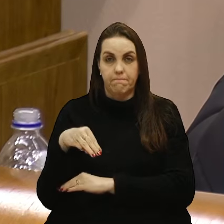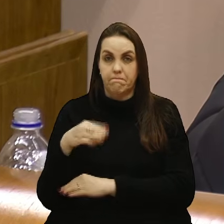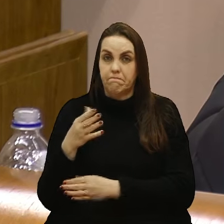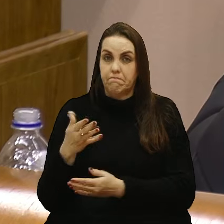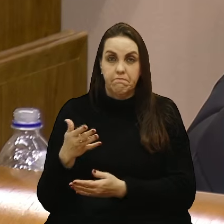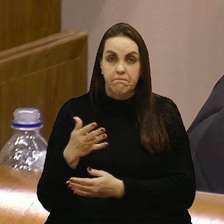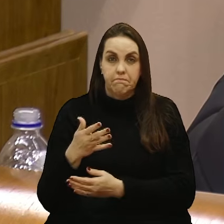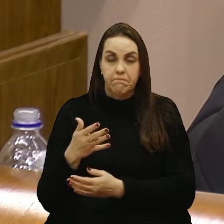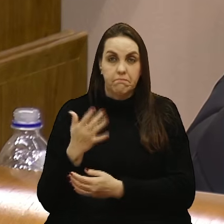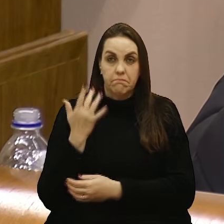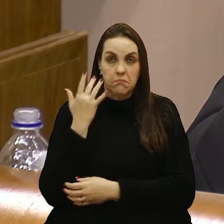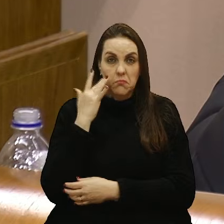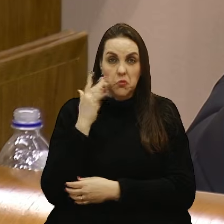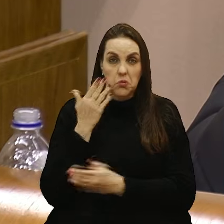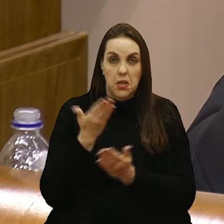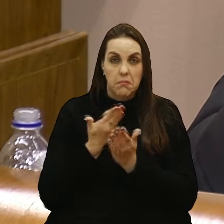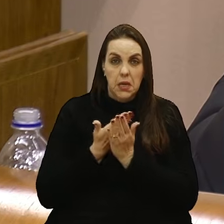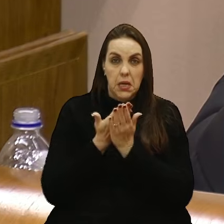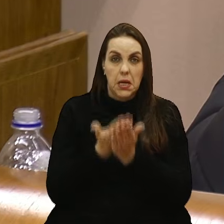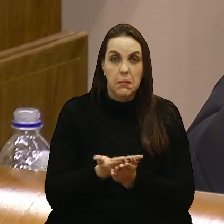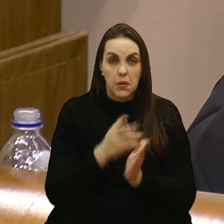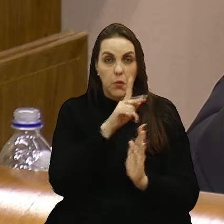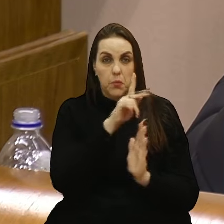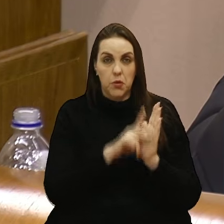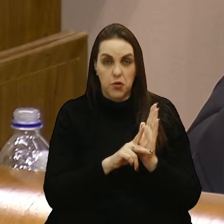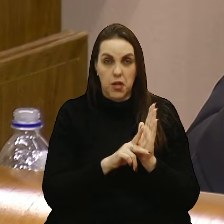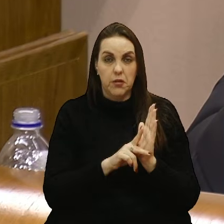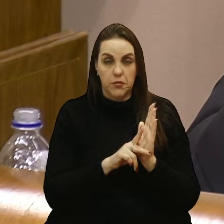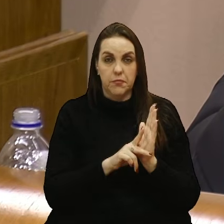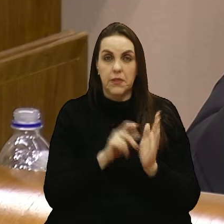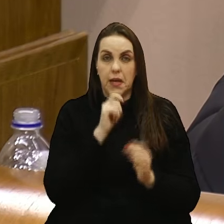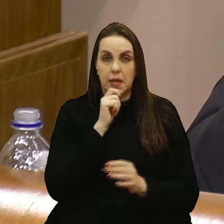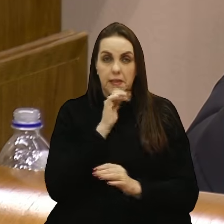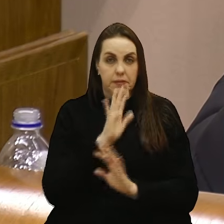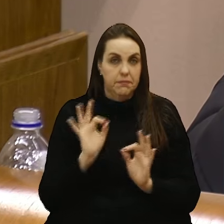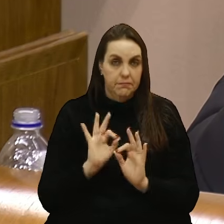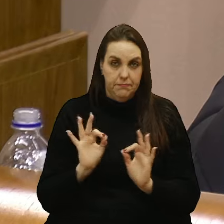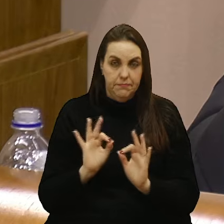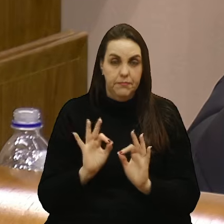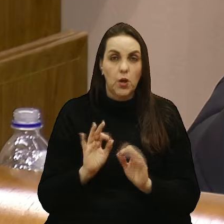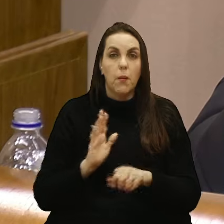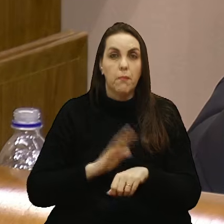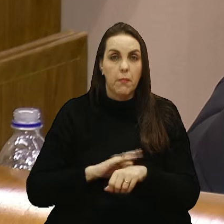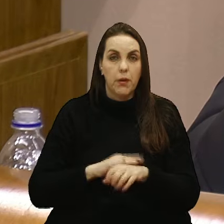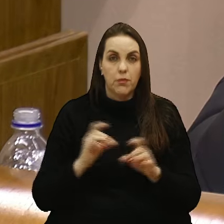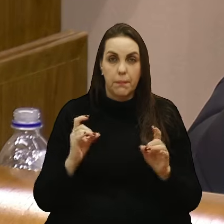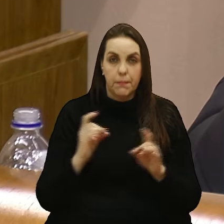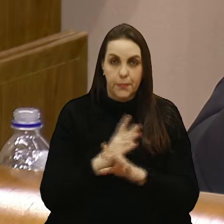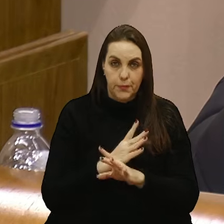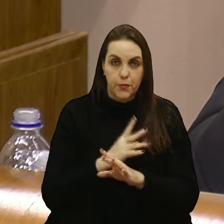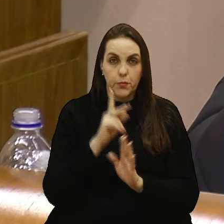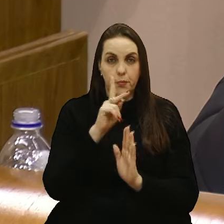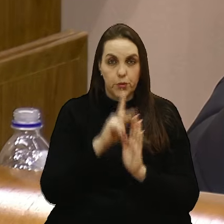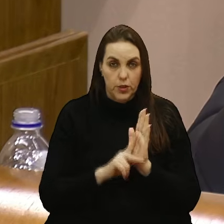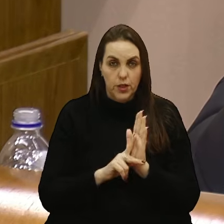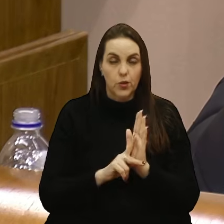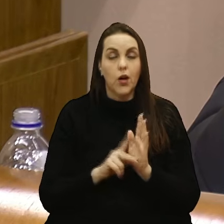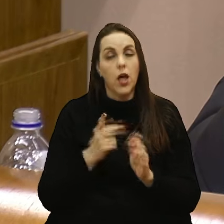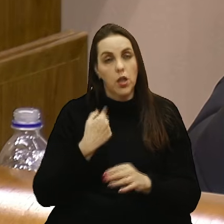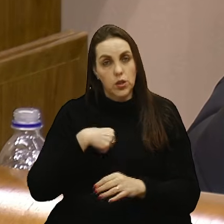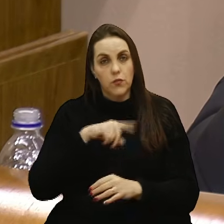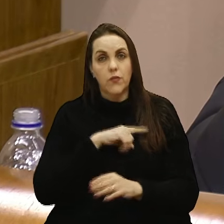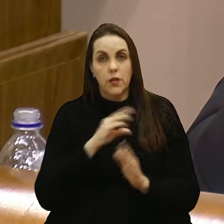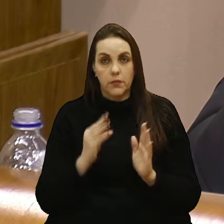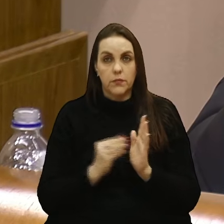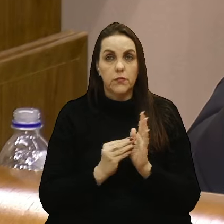não foi encaminhado esse projeto para a PGM, tá? No momento que tiver pronto, aí sim, a gente vai colocar